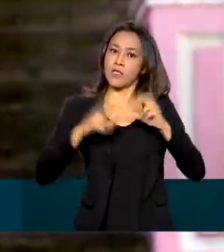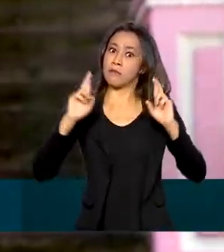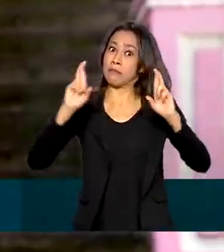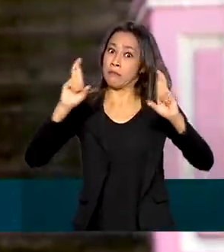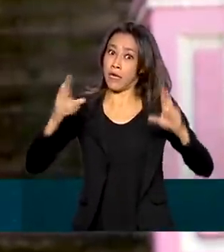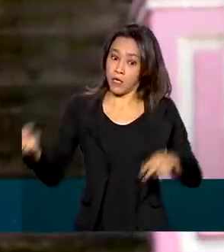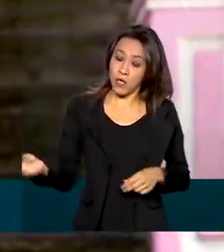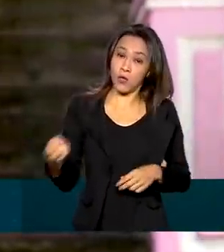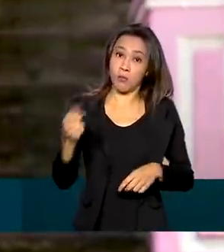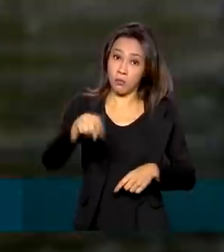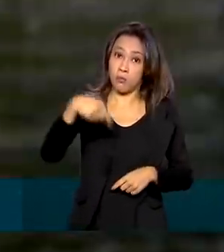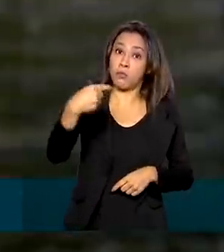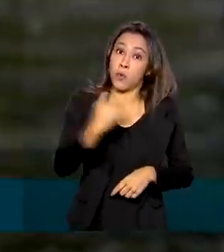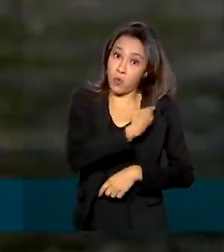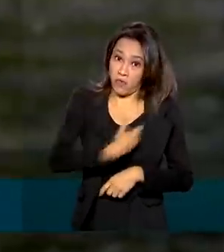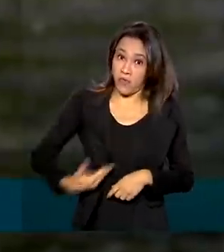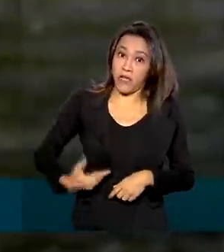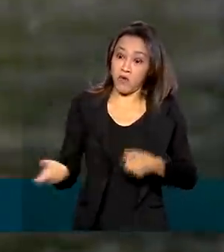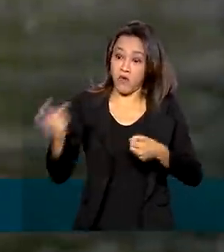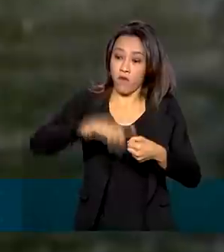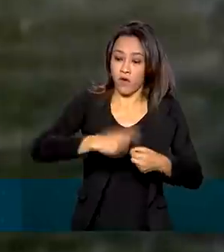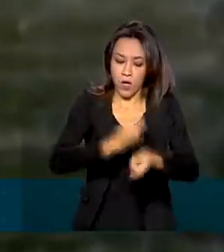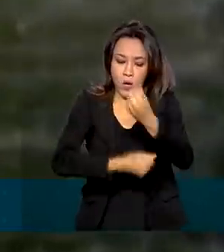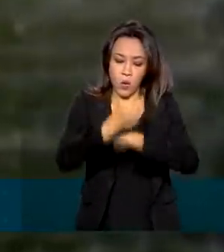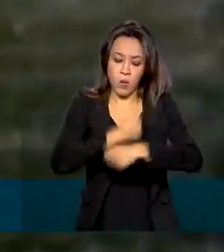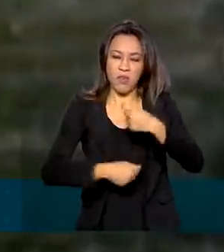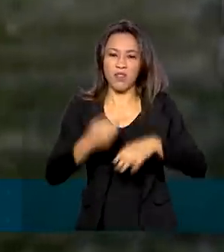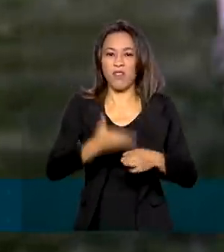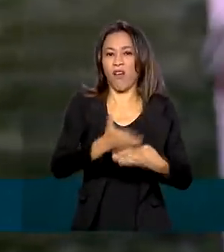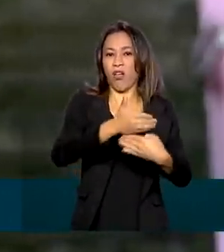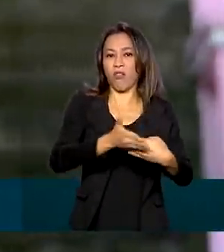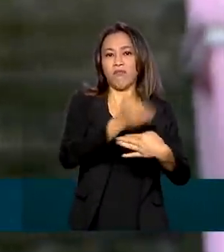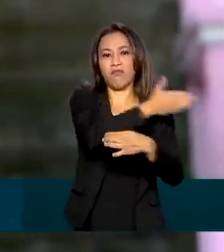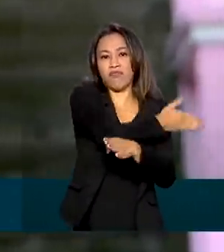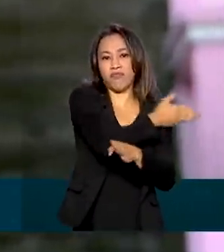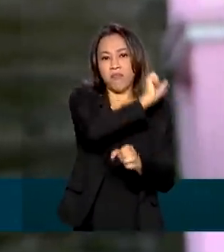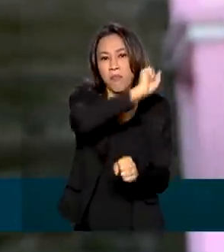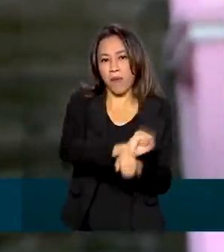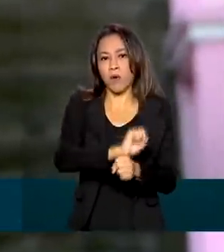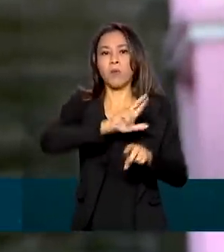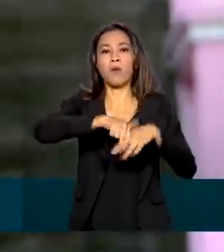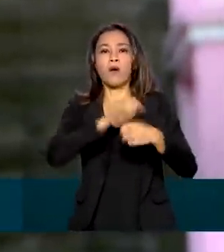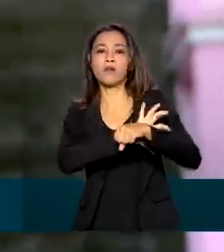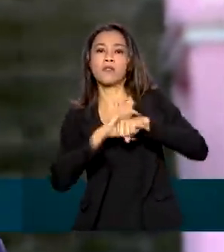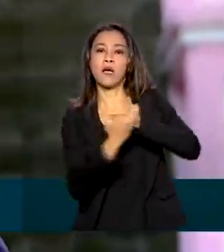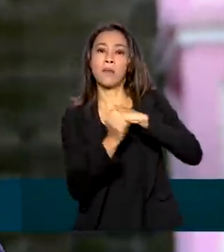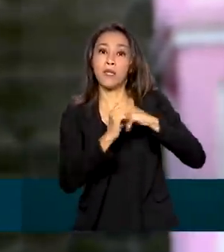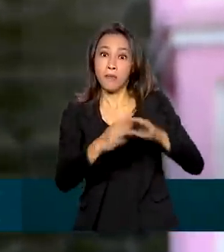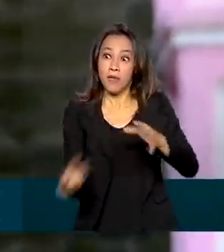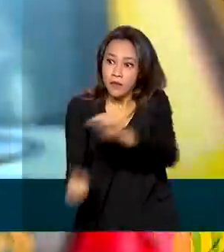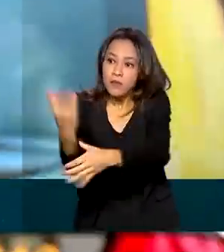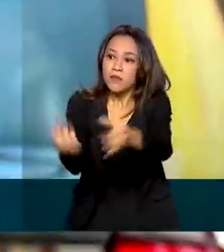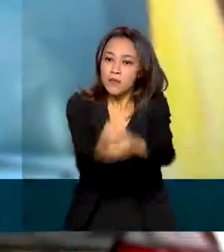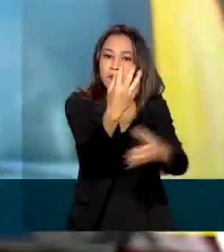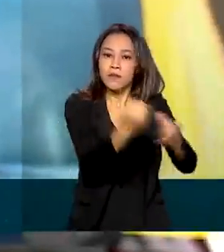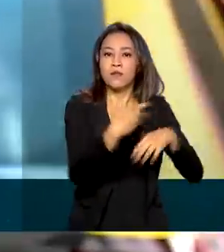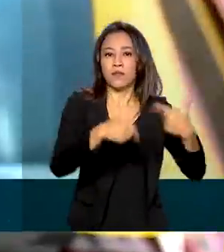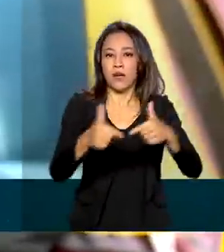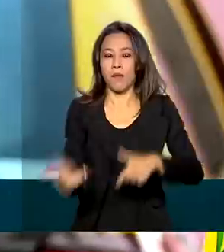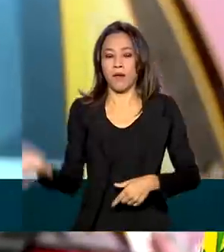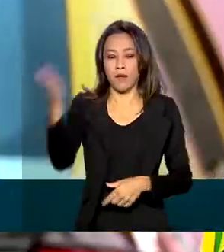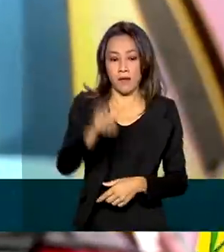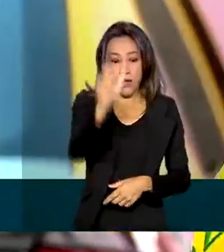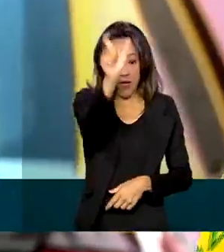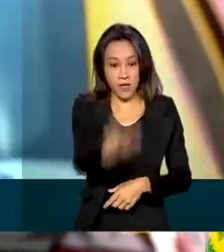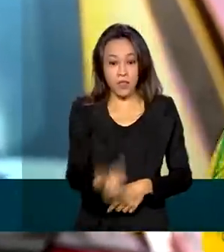governo reative a economia, estagnada pela crise provocada pela pandemia, e crie mais postos de trabalho. Já o